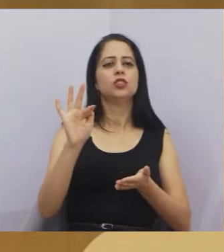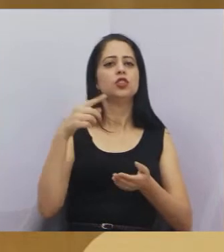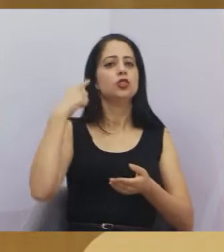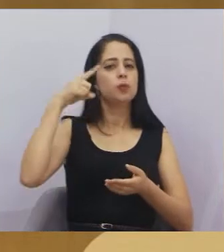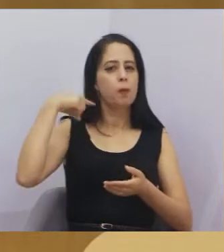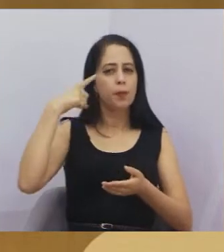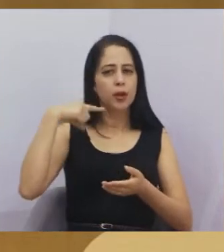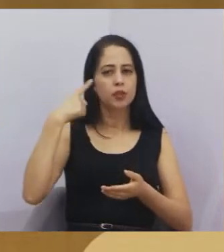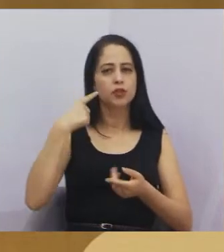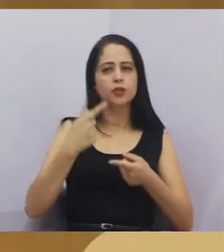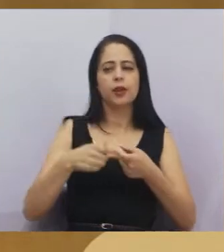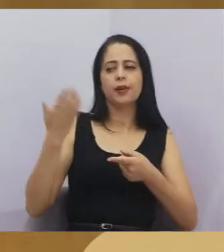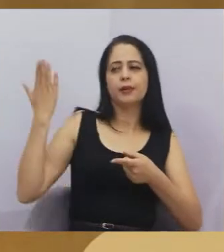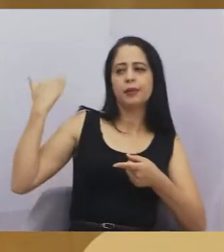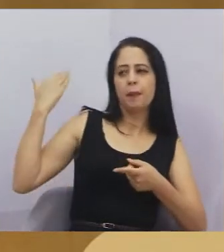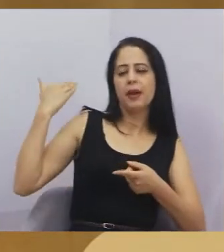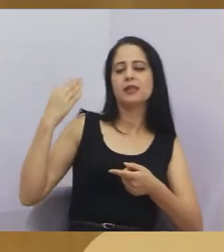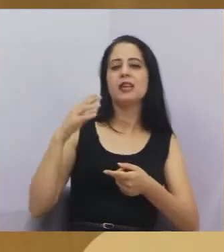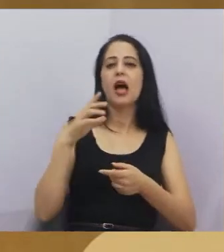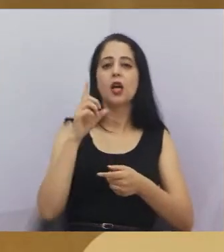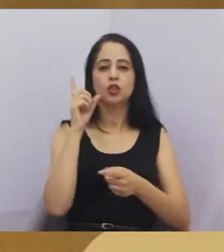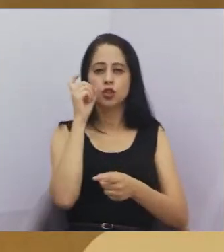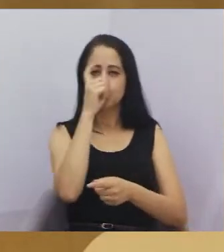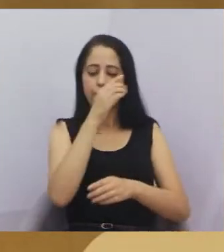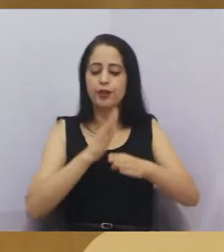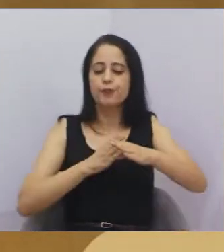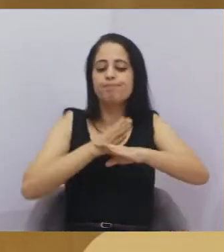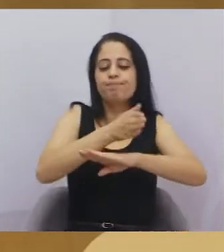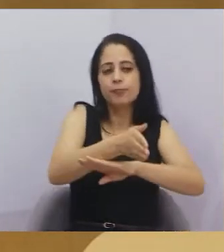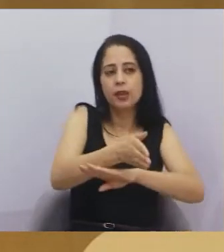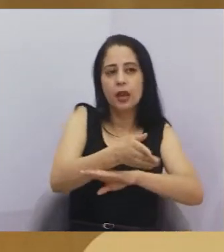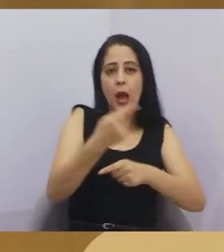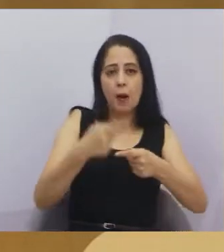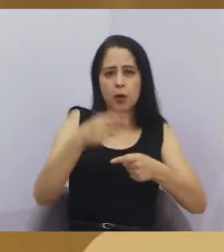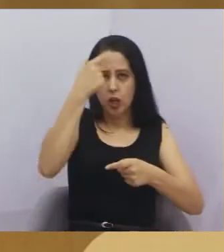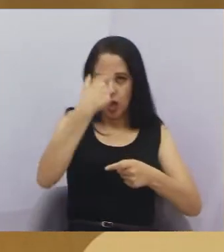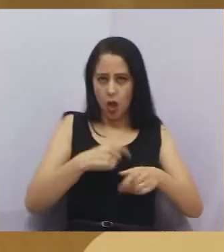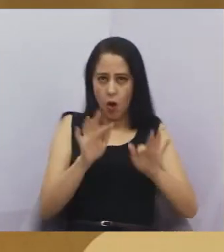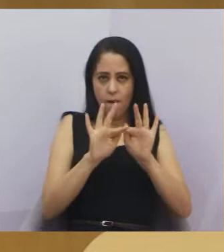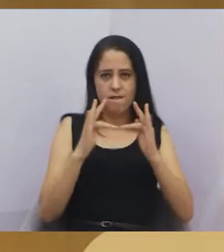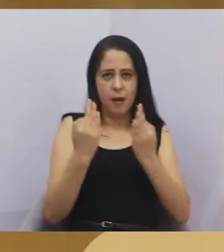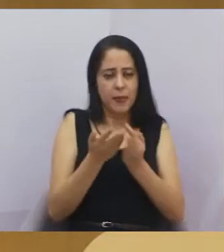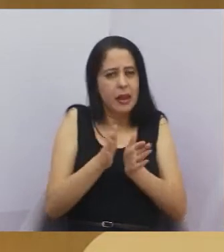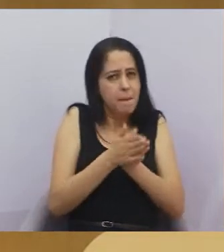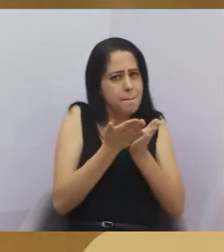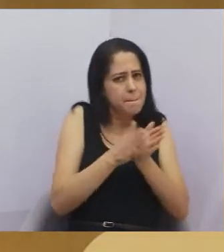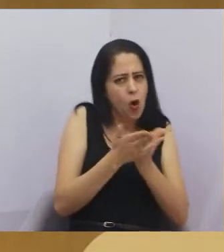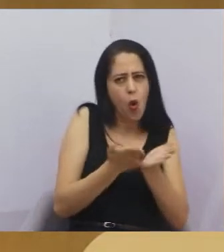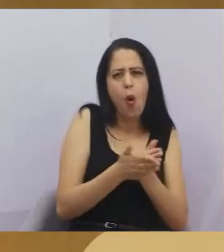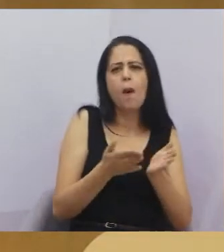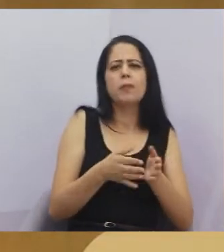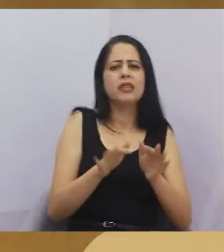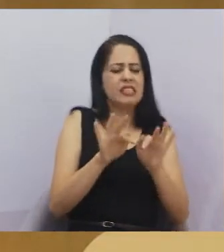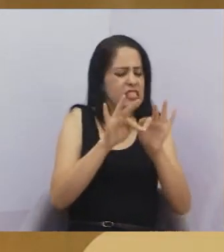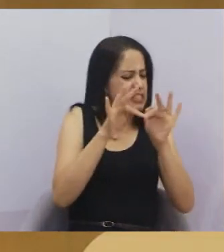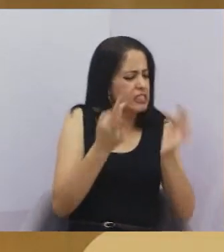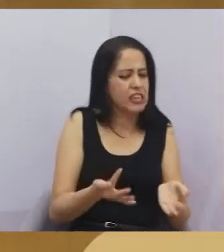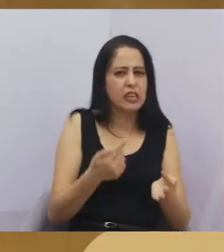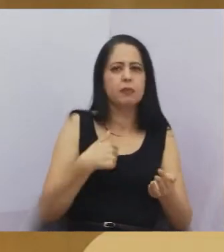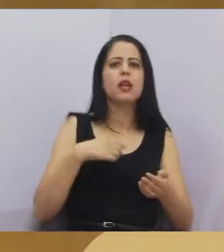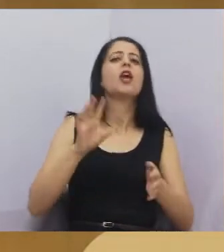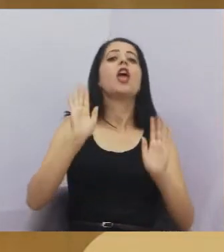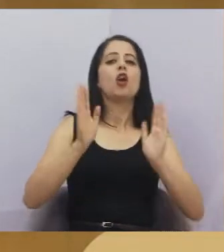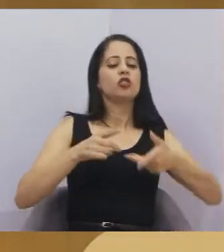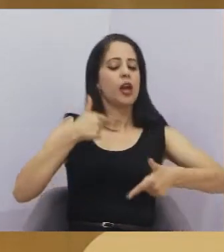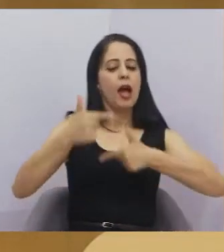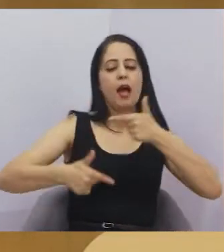muito difícil acessar esse tipo de ensino. Venho de uma família muito humilde, né? Já fui catador de papelão, já lavei carro, já